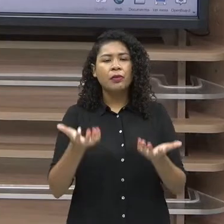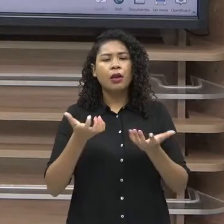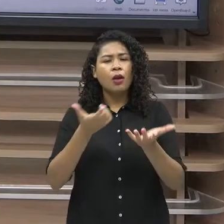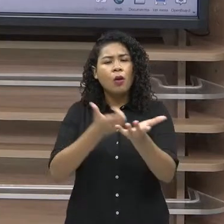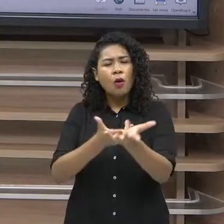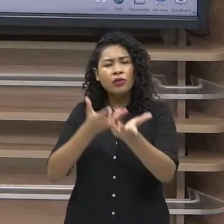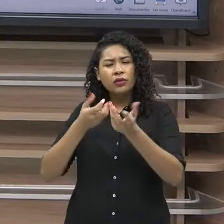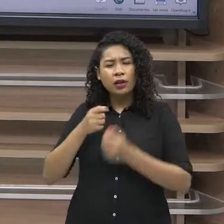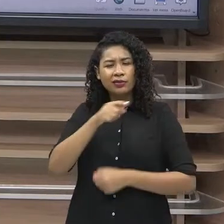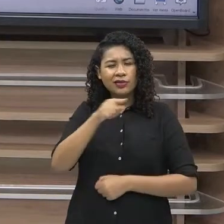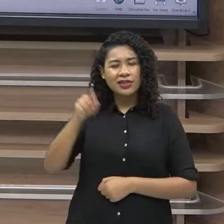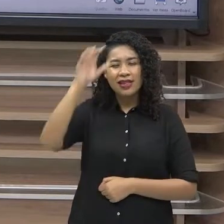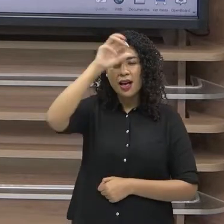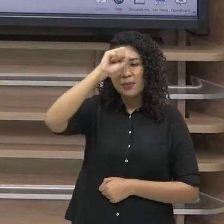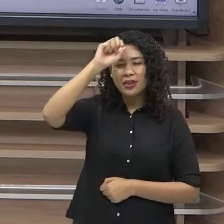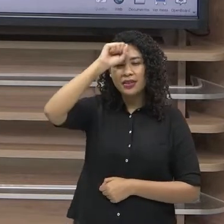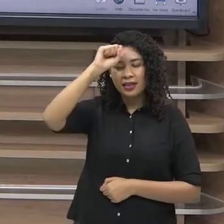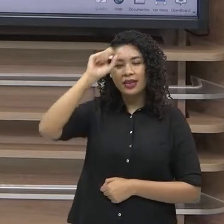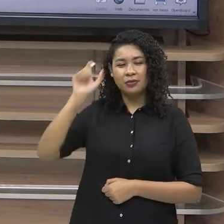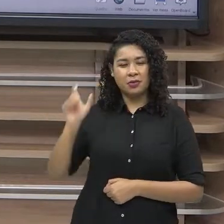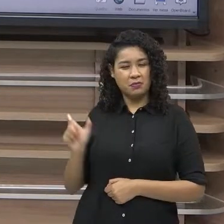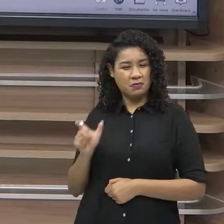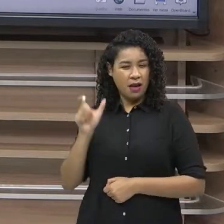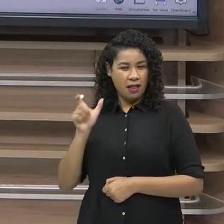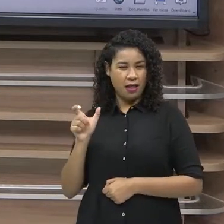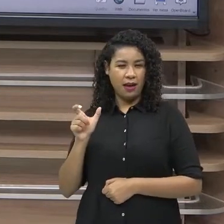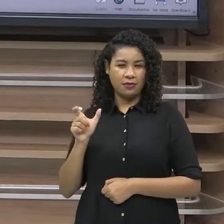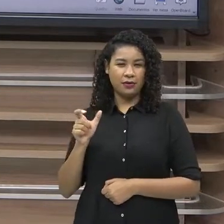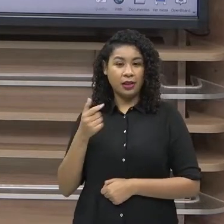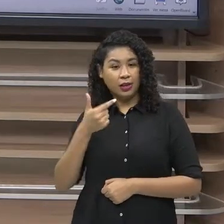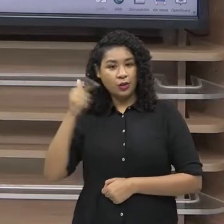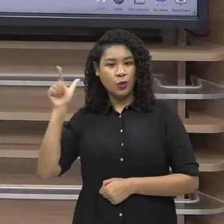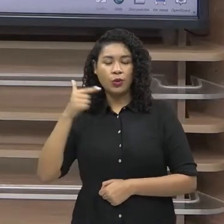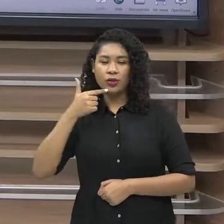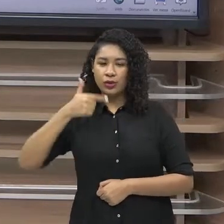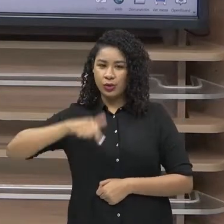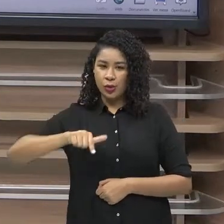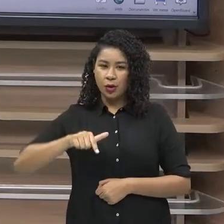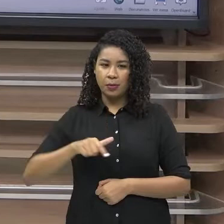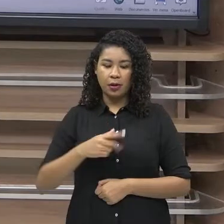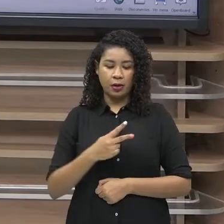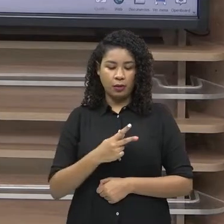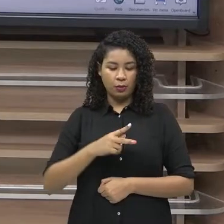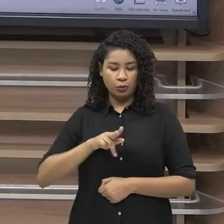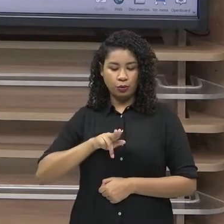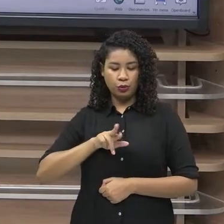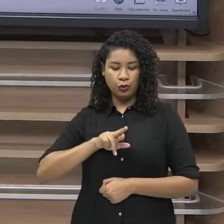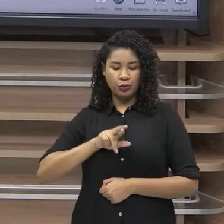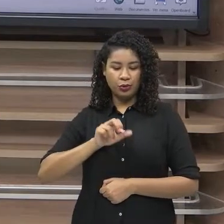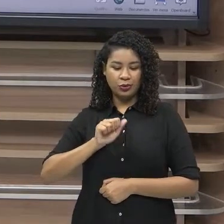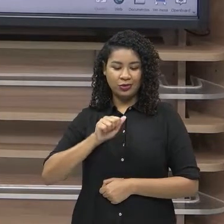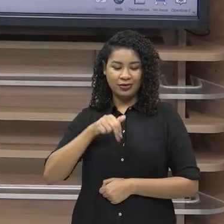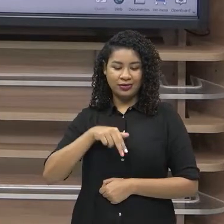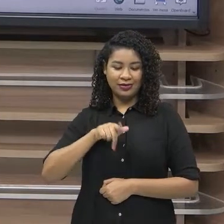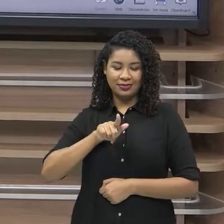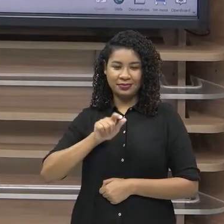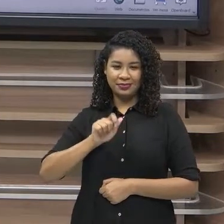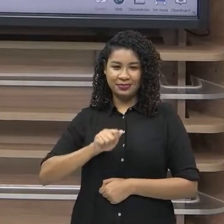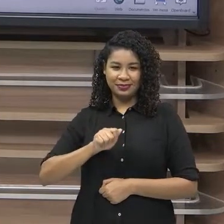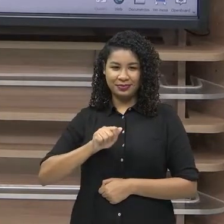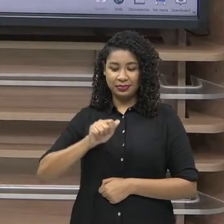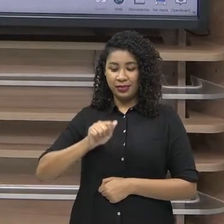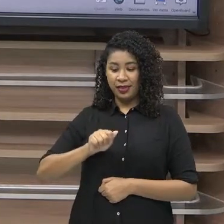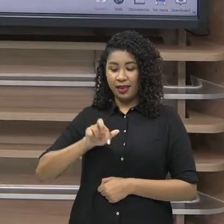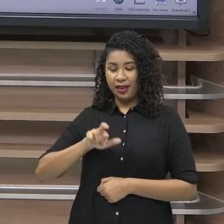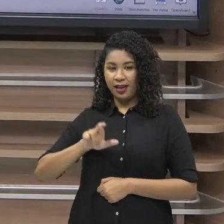uma expressãozinha em Nhengatu, que é assim: Purangaara. Purangaara significa o seguinte: